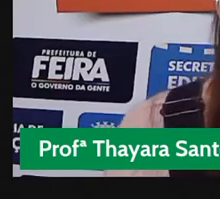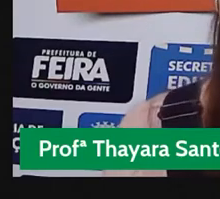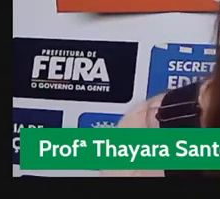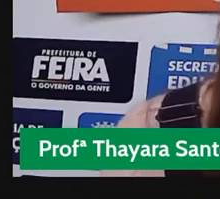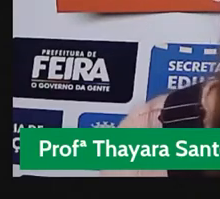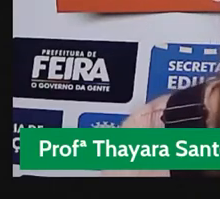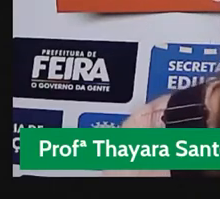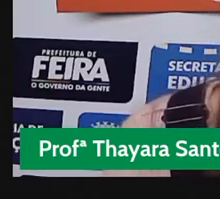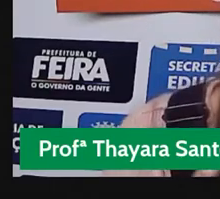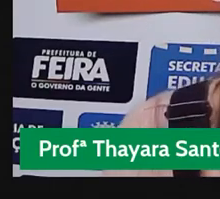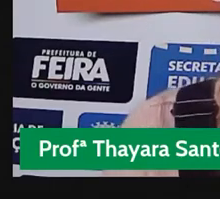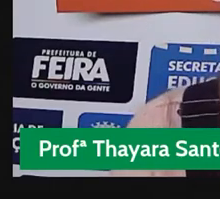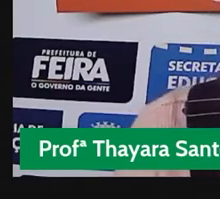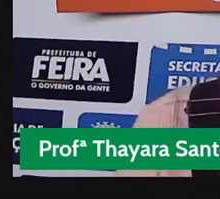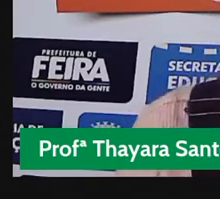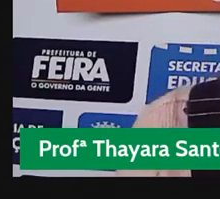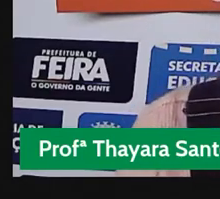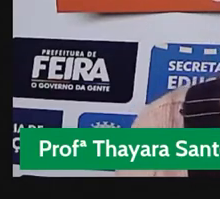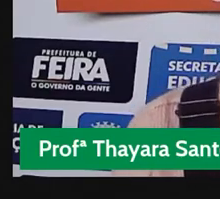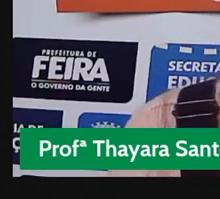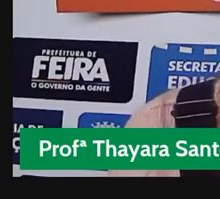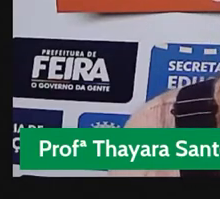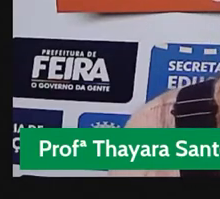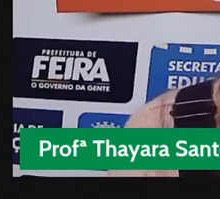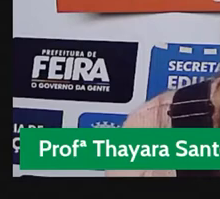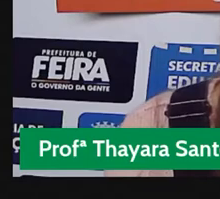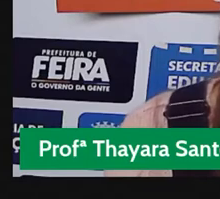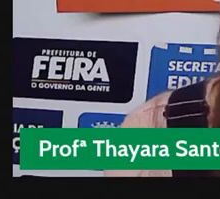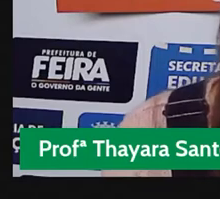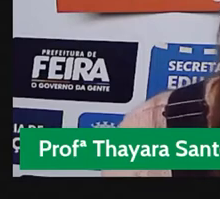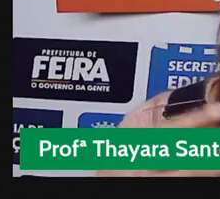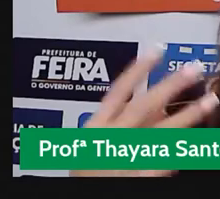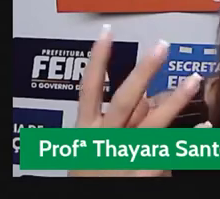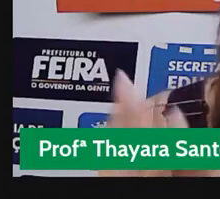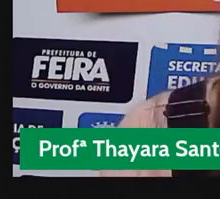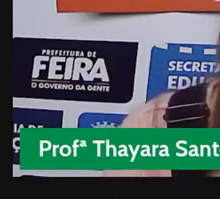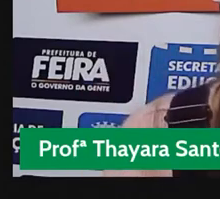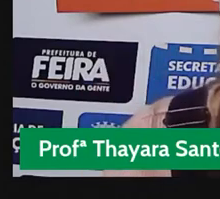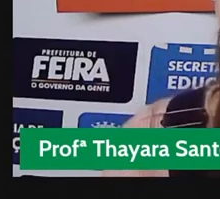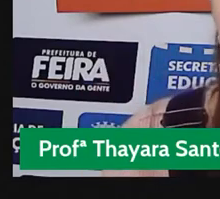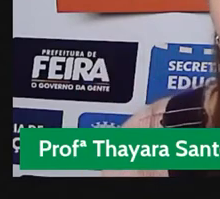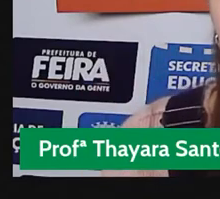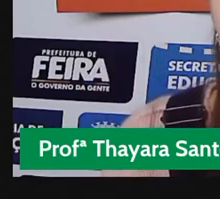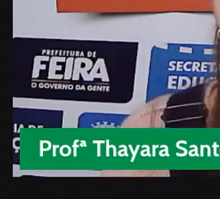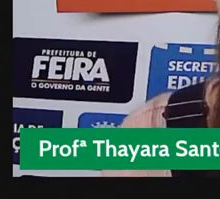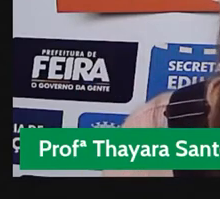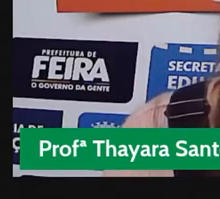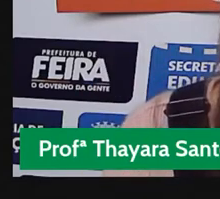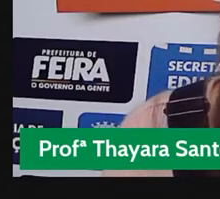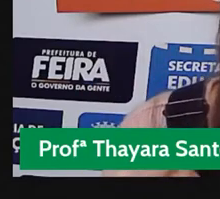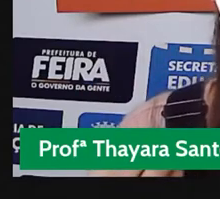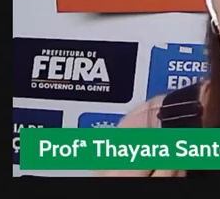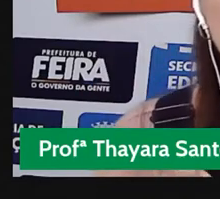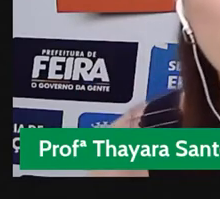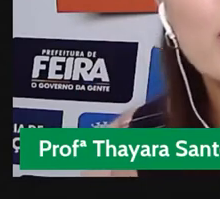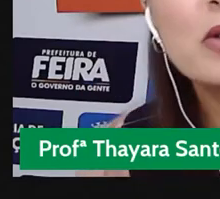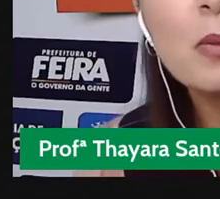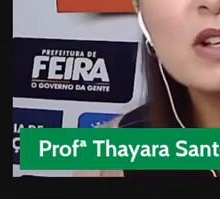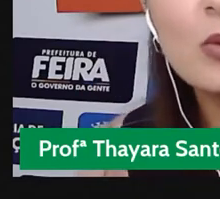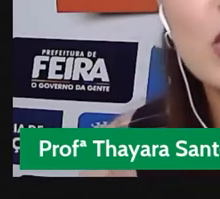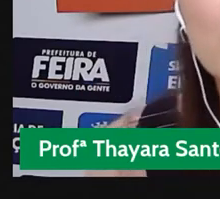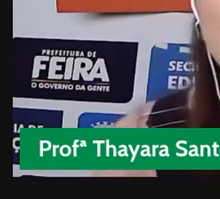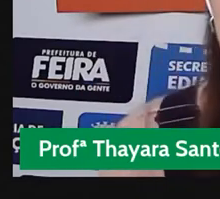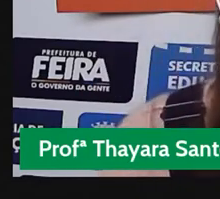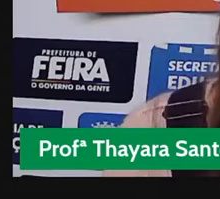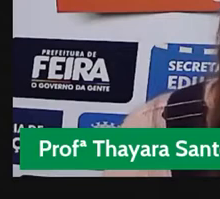já vê algumas coisas sobre as camadas que compõem a terra a gente viu sobre os gases que compõem a terra gente já